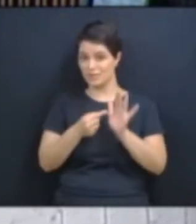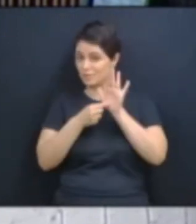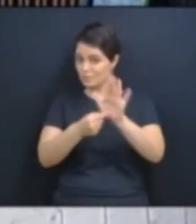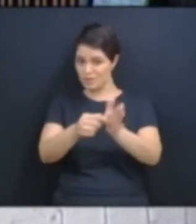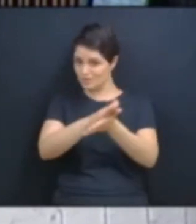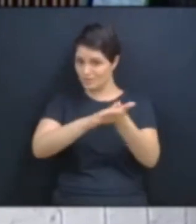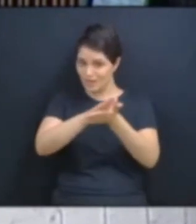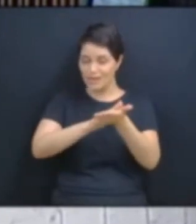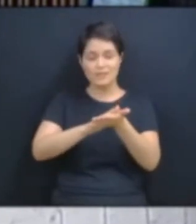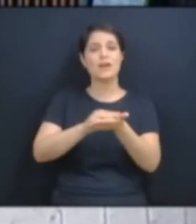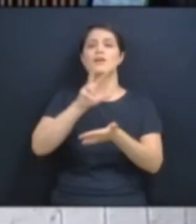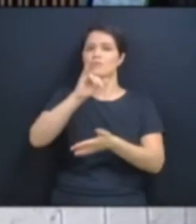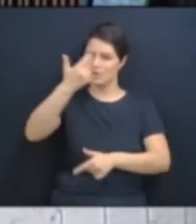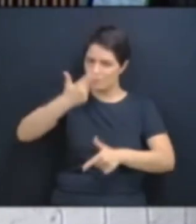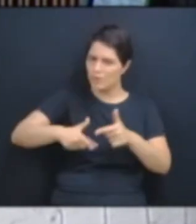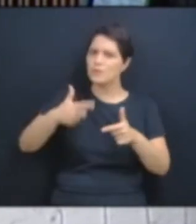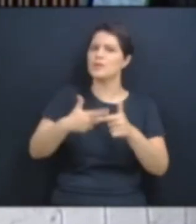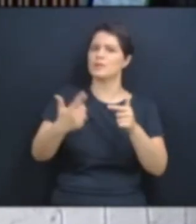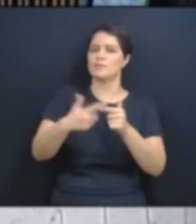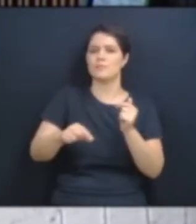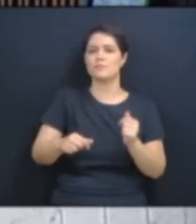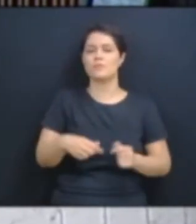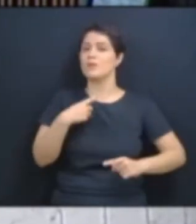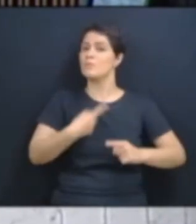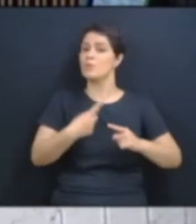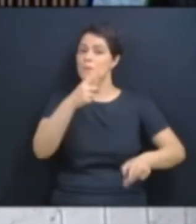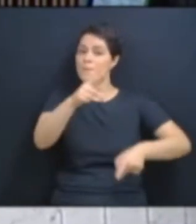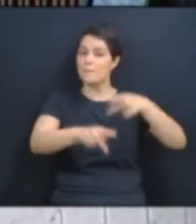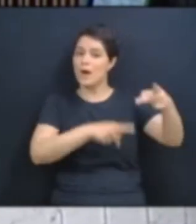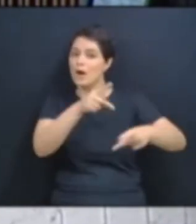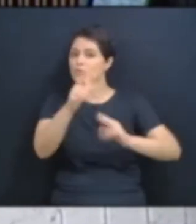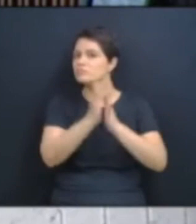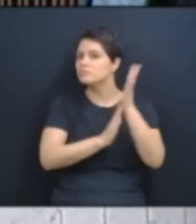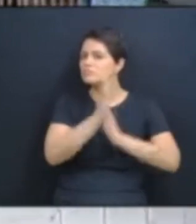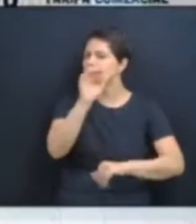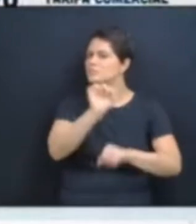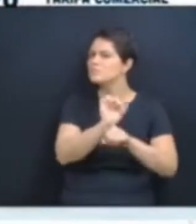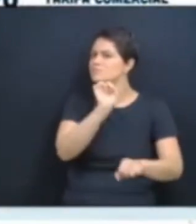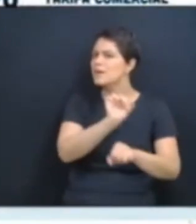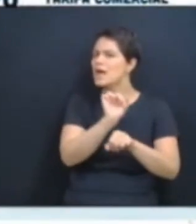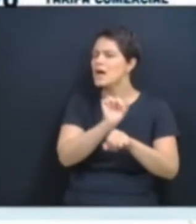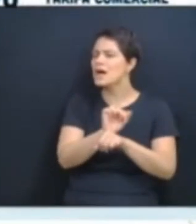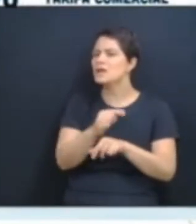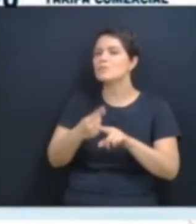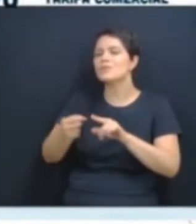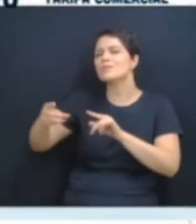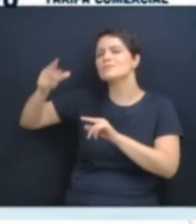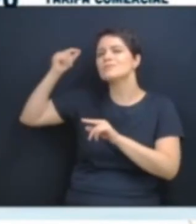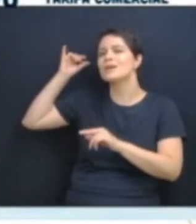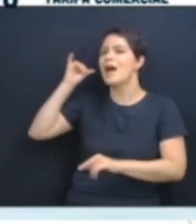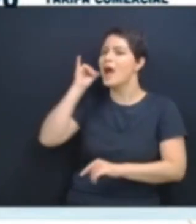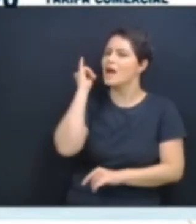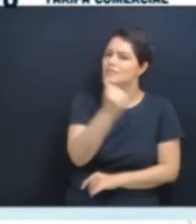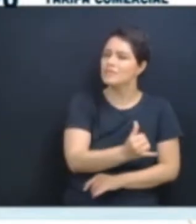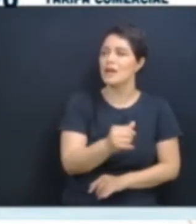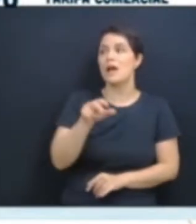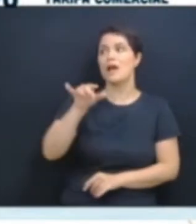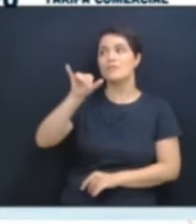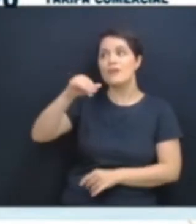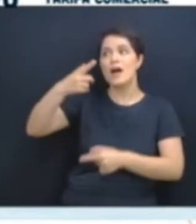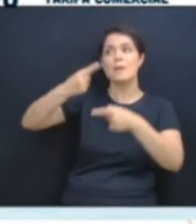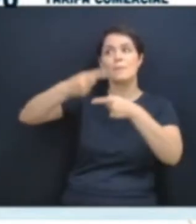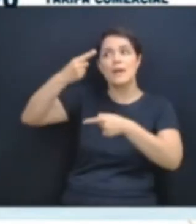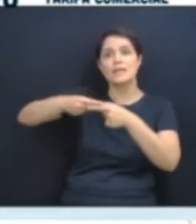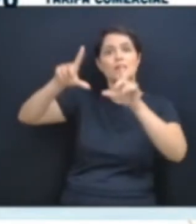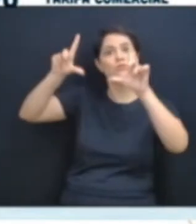atrás, nas primeiras apresentações que aparecem ali, que o pedágio vai cair para R$ 9,00, é o que as